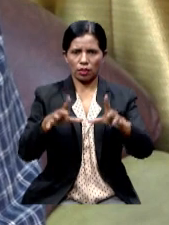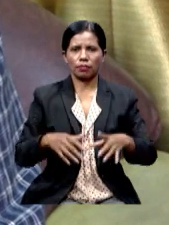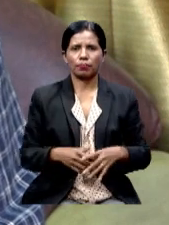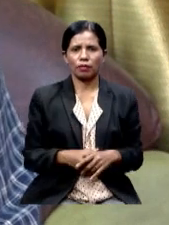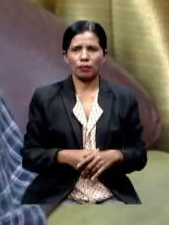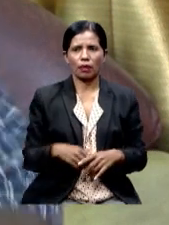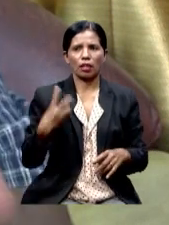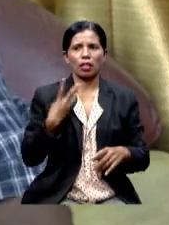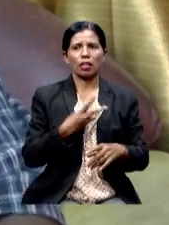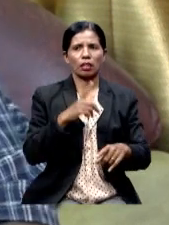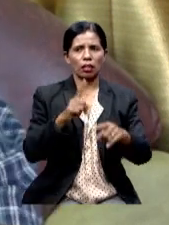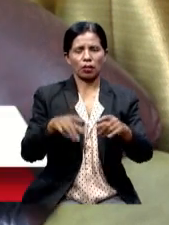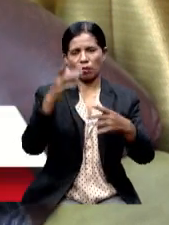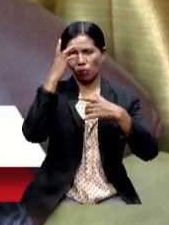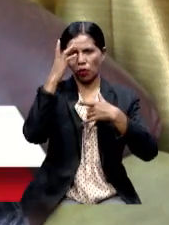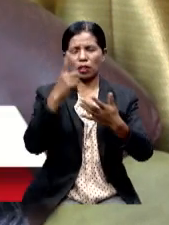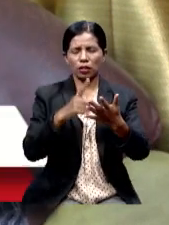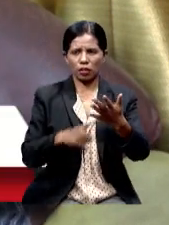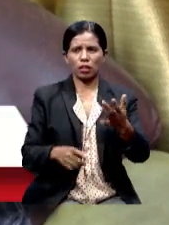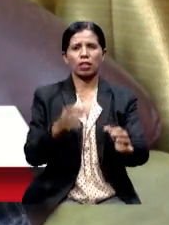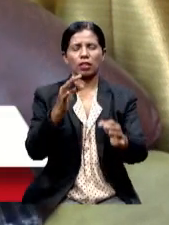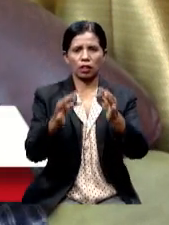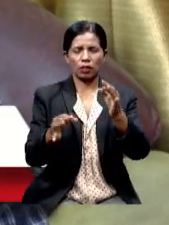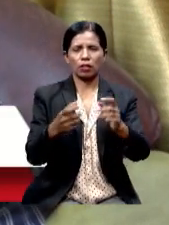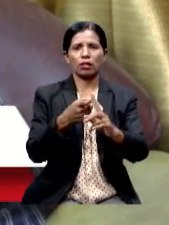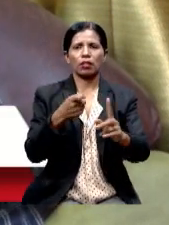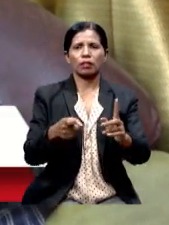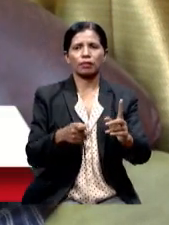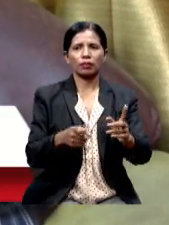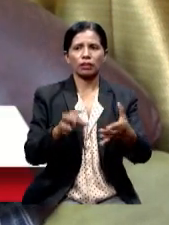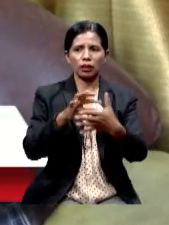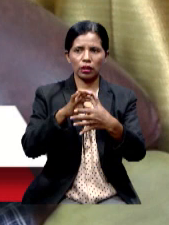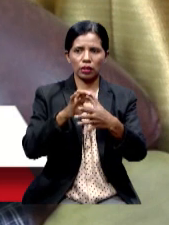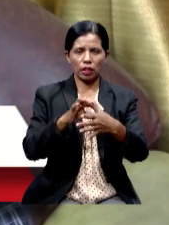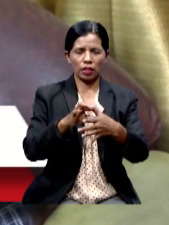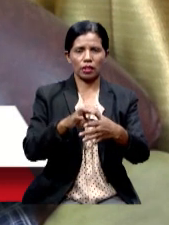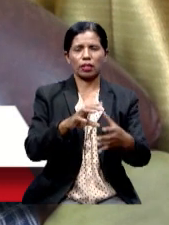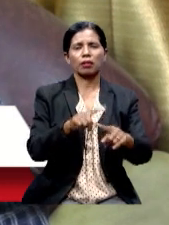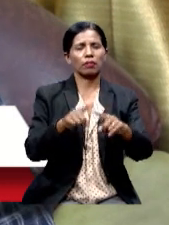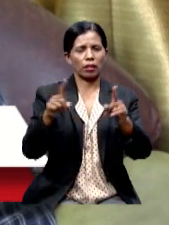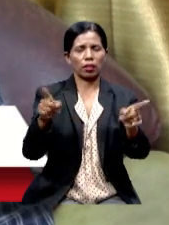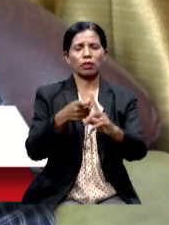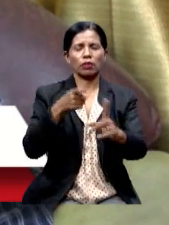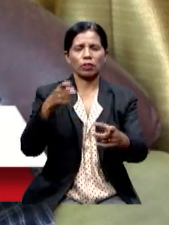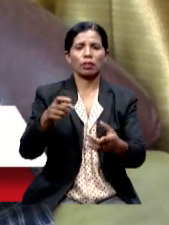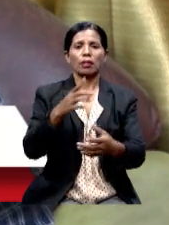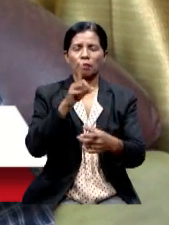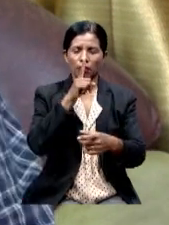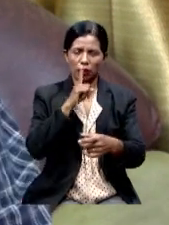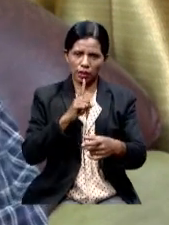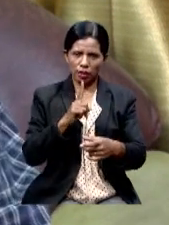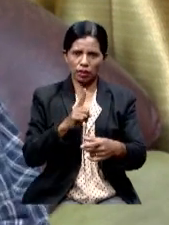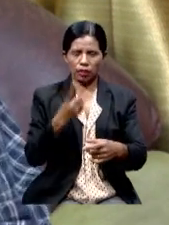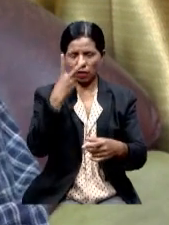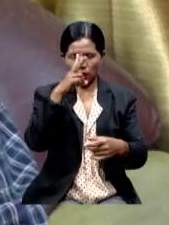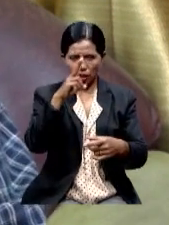italiana la bele temire mora saire mai be quando mai por exemplo nane mian mas diferença se mian fale antau tenemo parte be